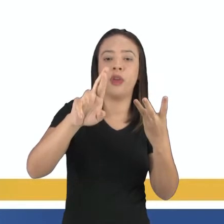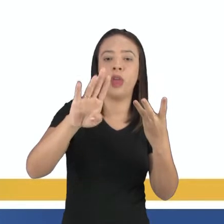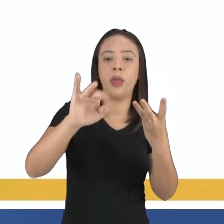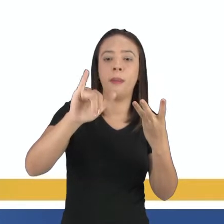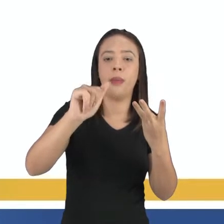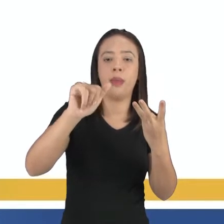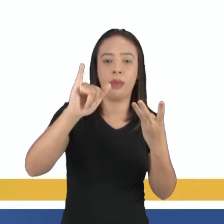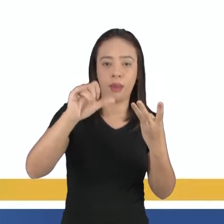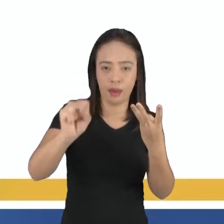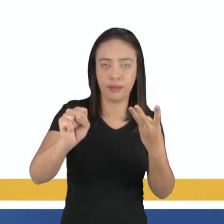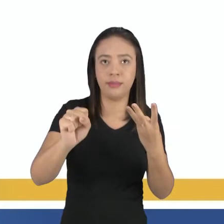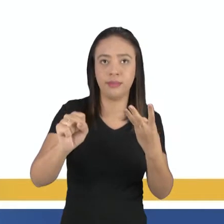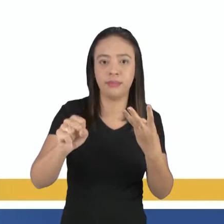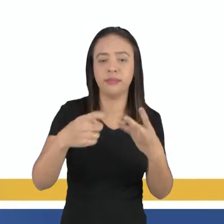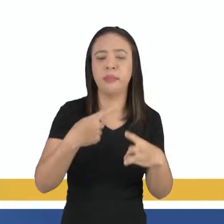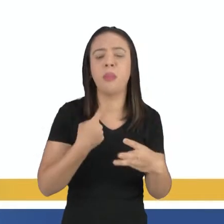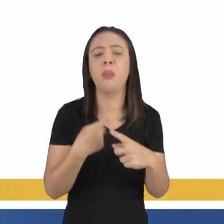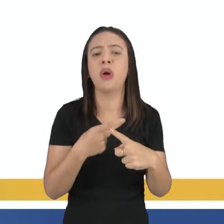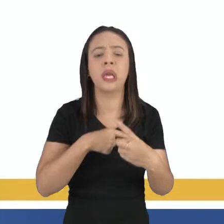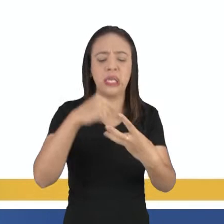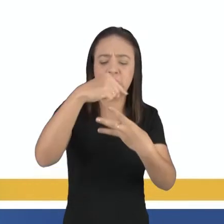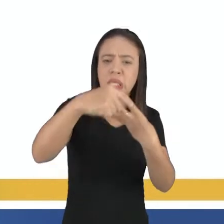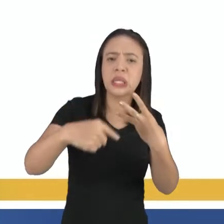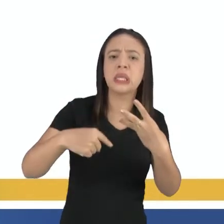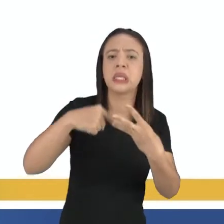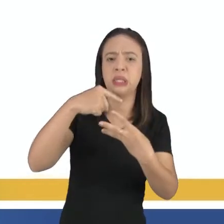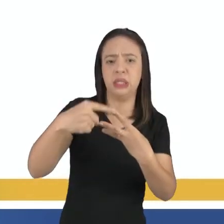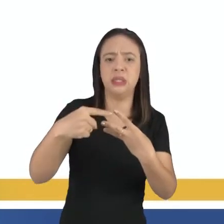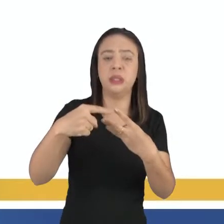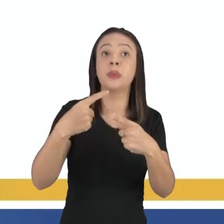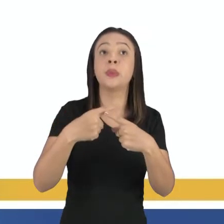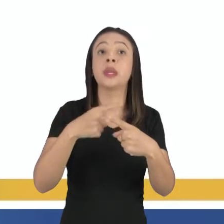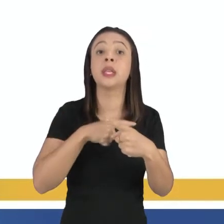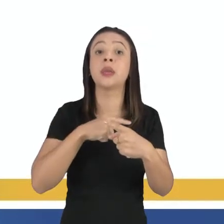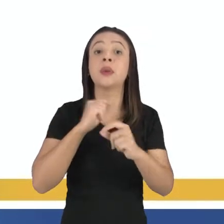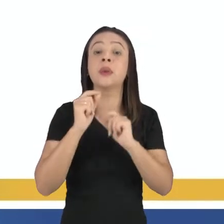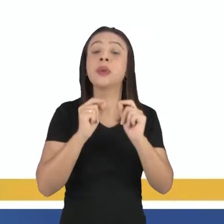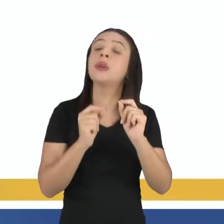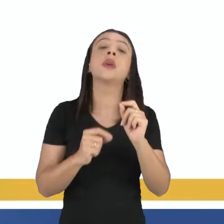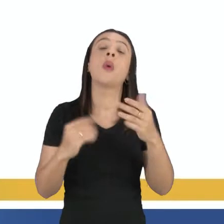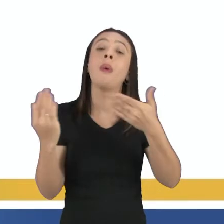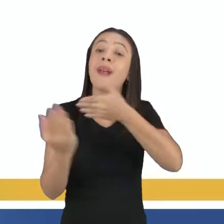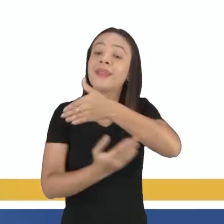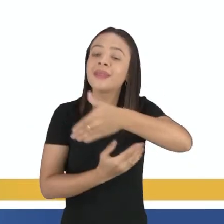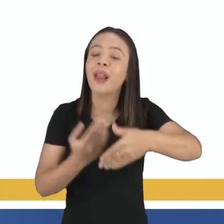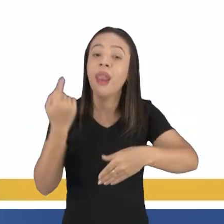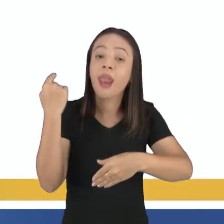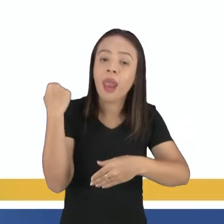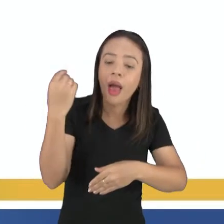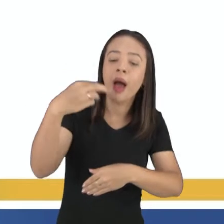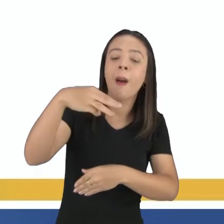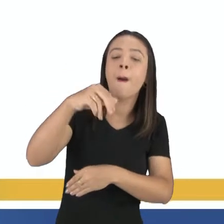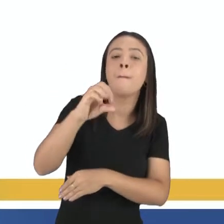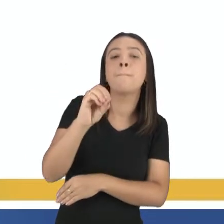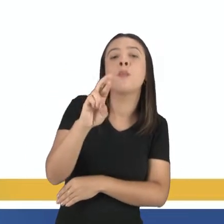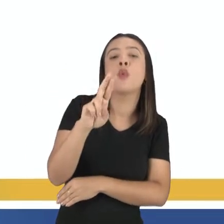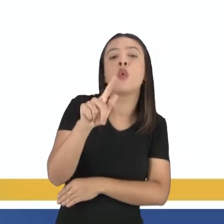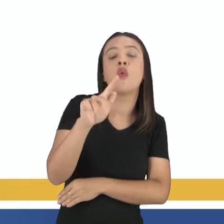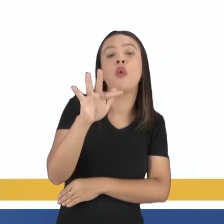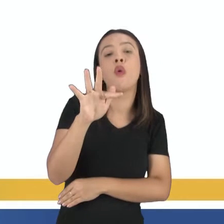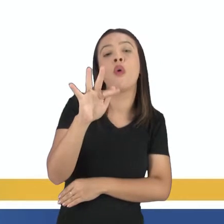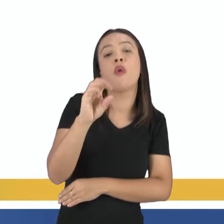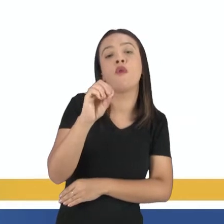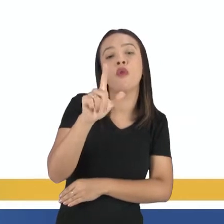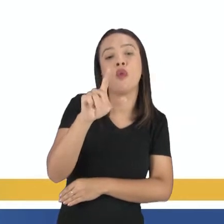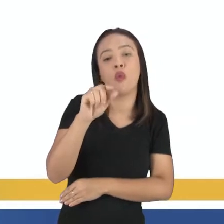quê, né, que elas têm essas classificações aí? Porque elas vão ter relação lá na morfologia, né, com o substantivo,